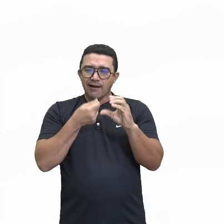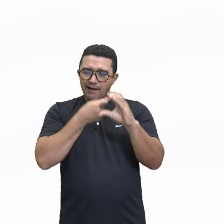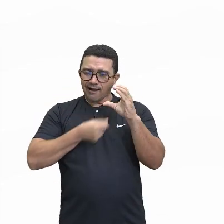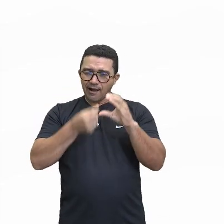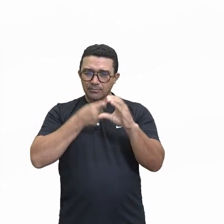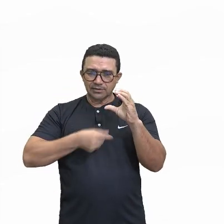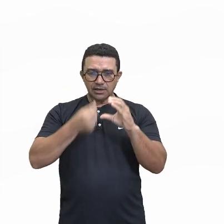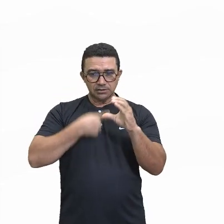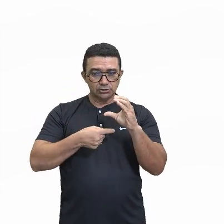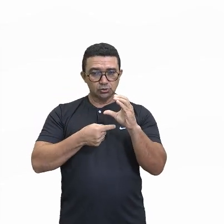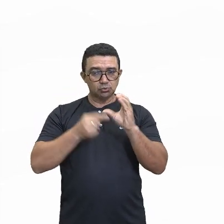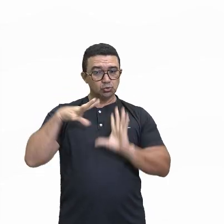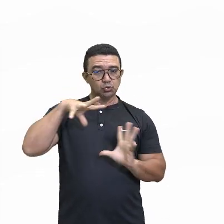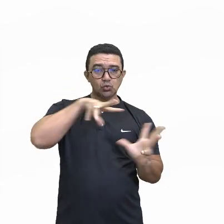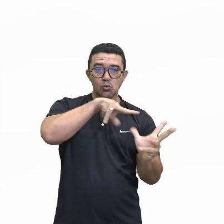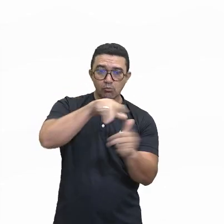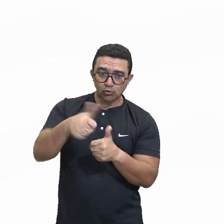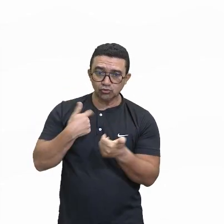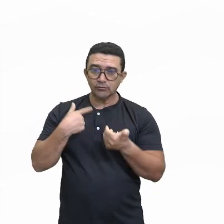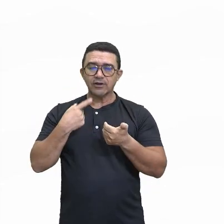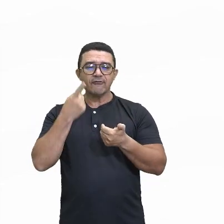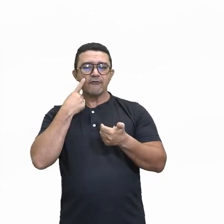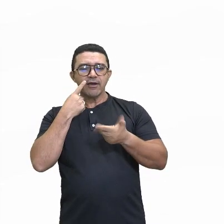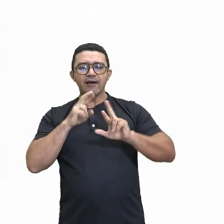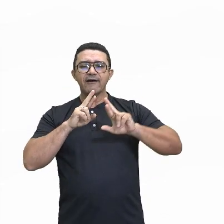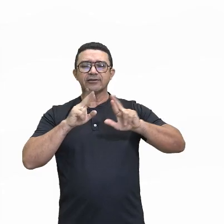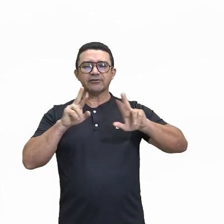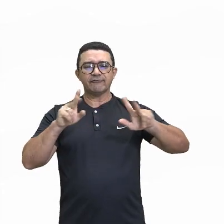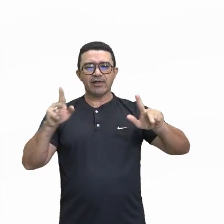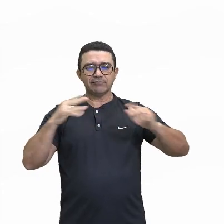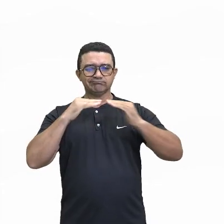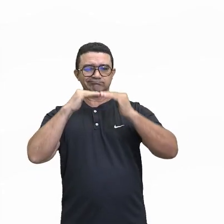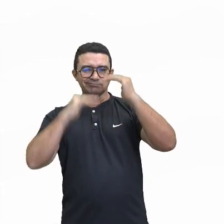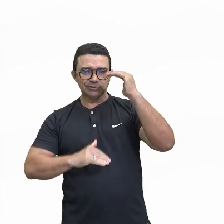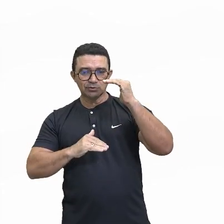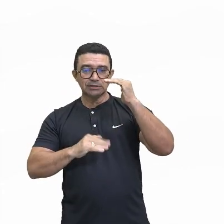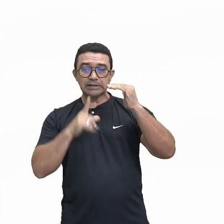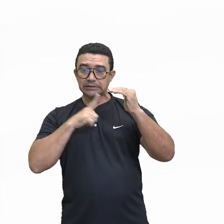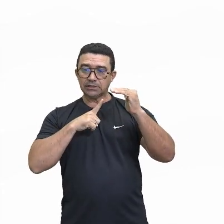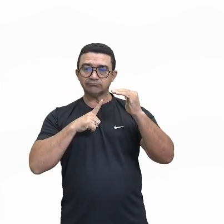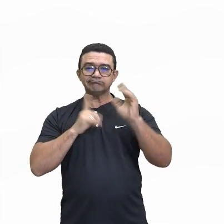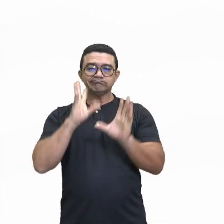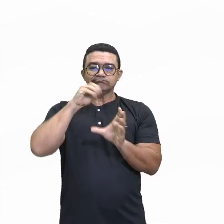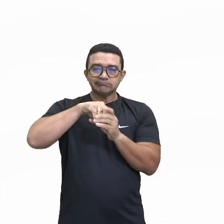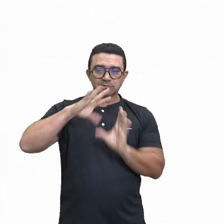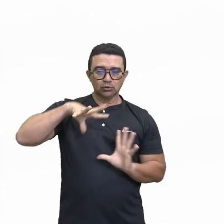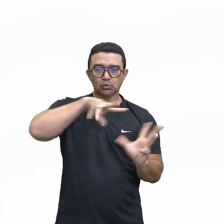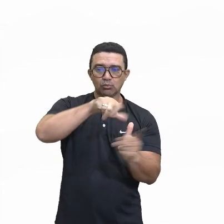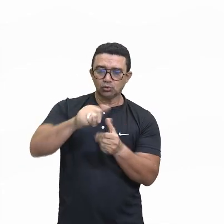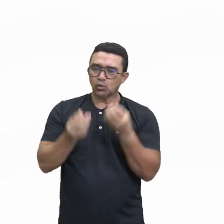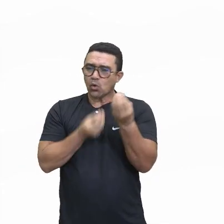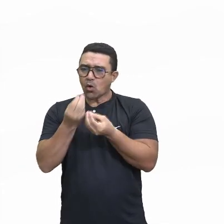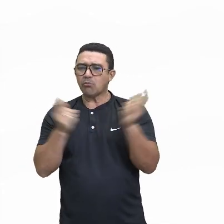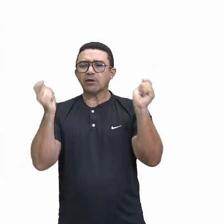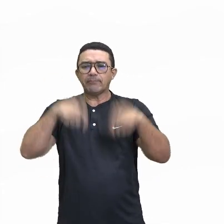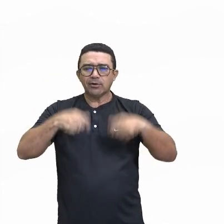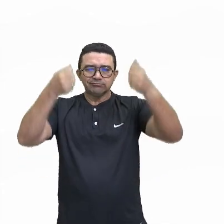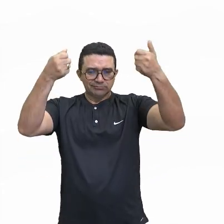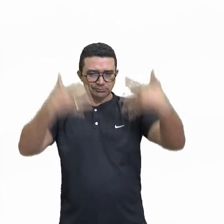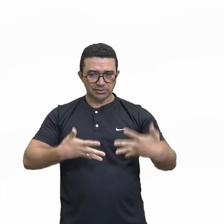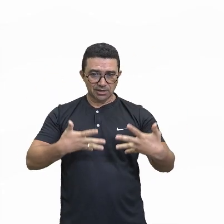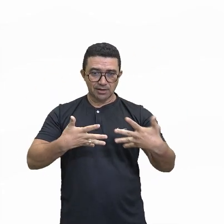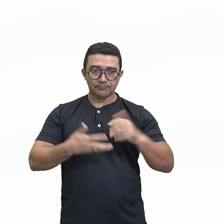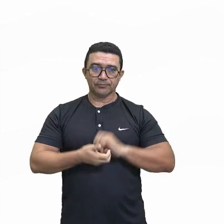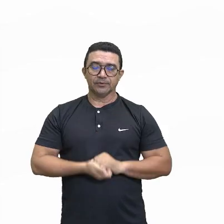capitalismo no mundo, vamos compreender sobre as diferenças, as desigualdades que existem no mundo, como que elas podem ser explicadas a